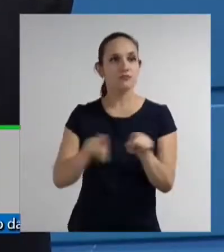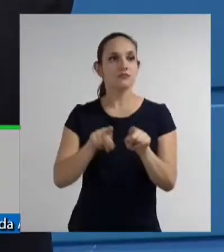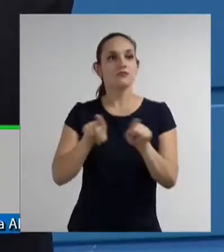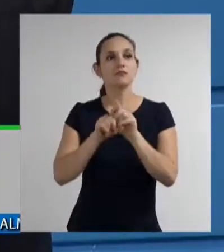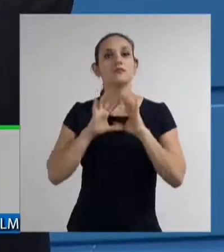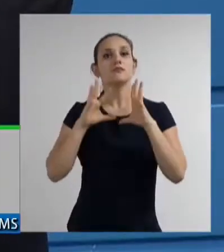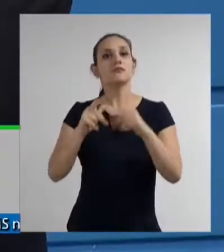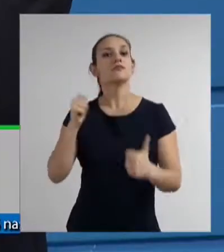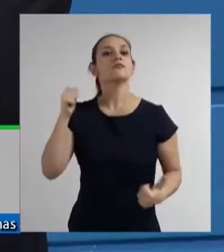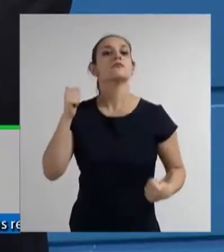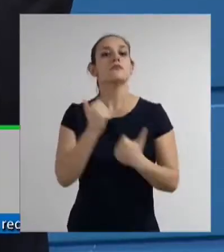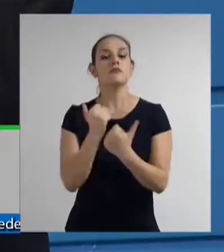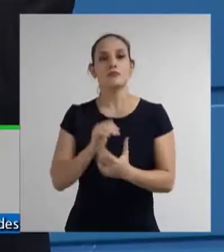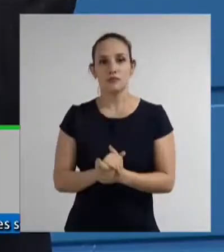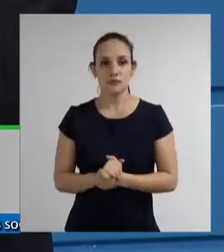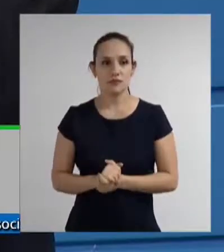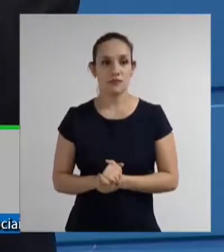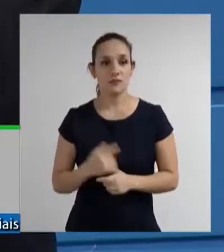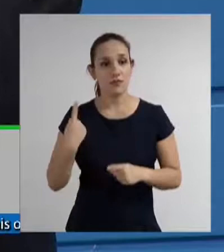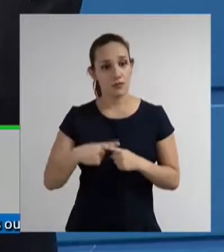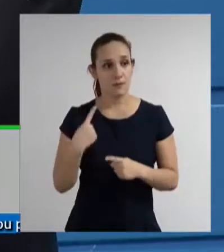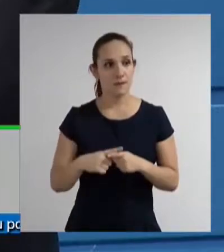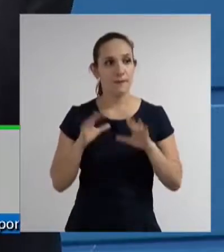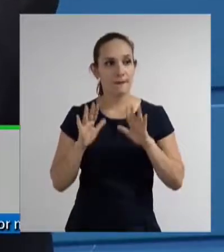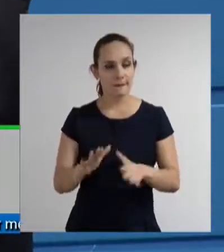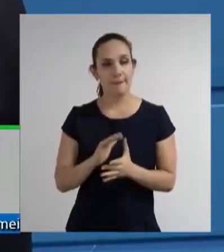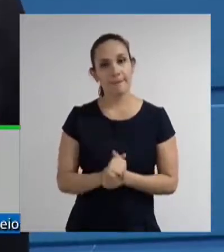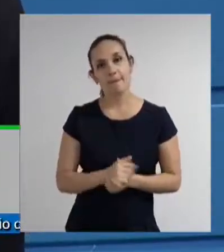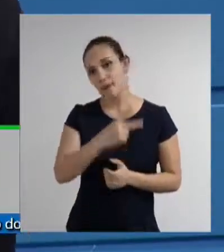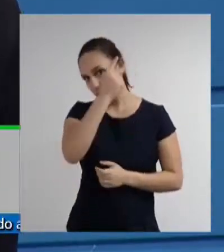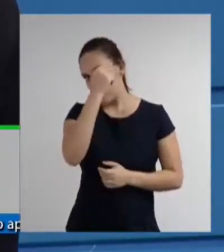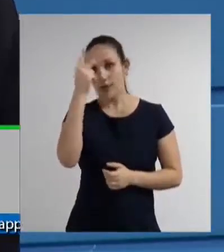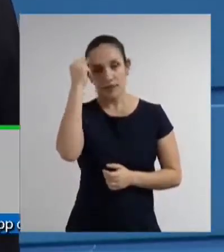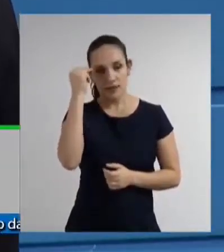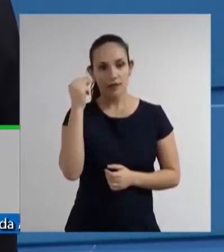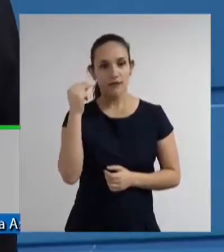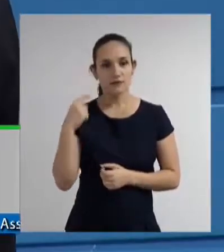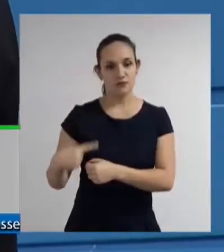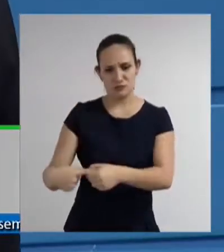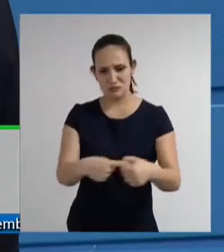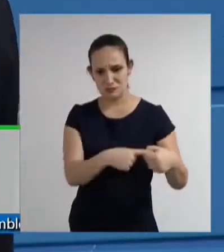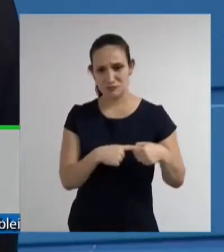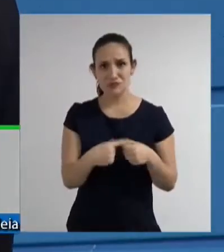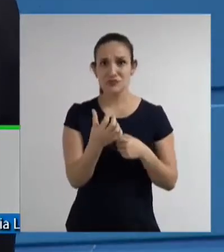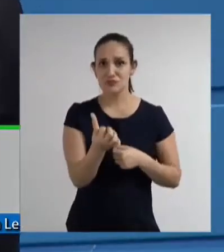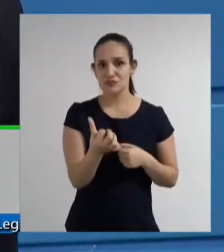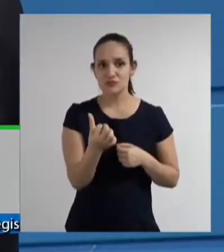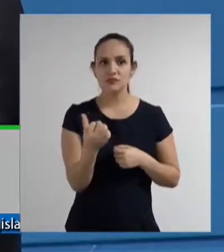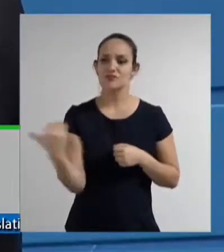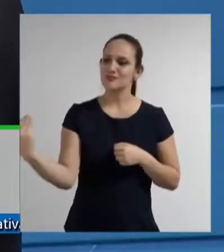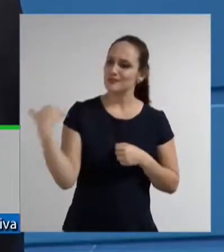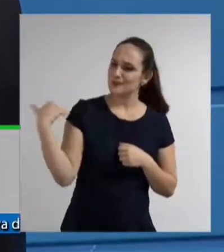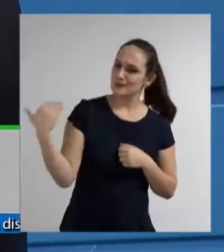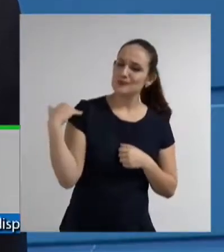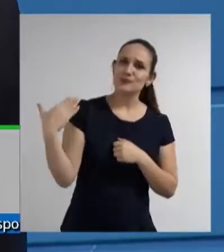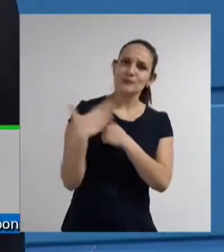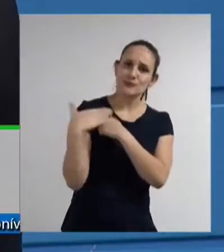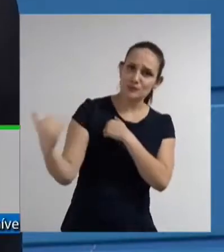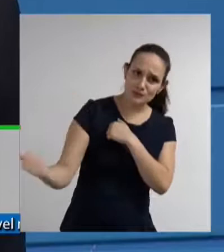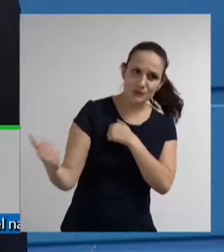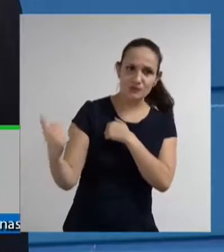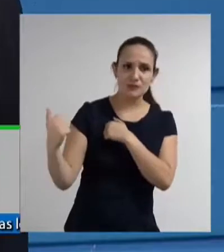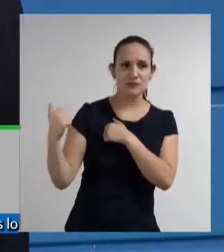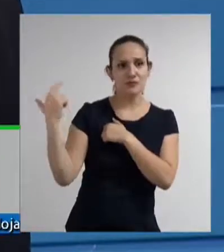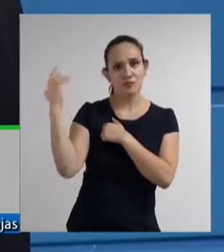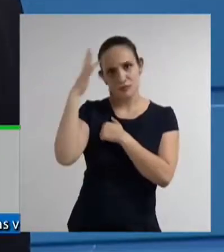apoio irrestrito, até porque os prefeitos dessas 6 cidades há muito tempo têm nos procurado ajuda para que essa situação seja resolvida, e